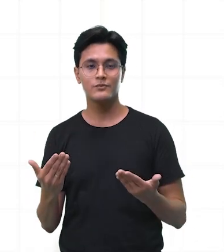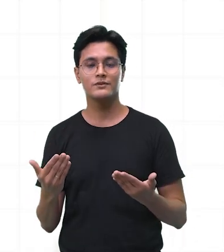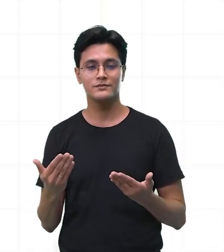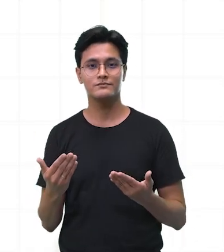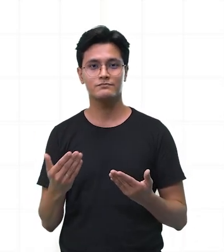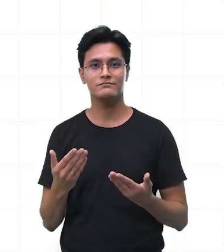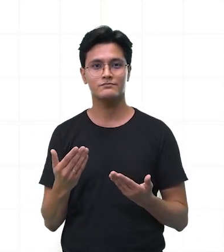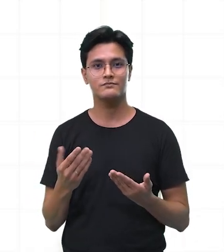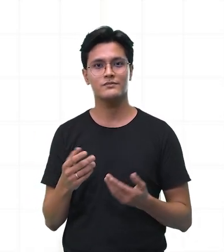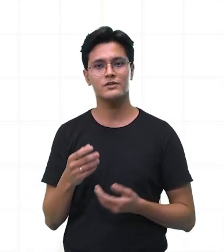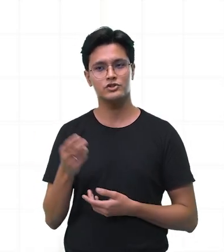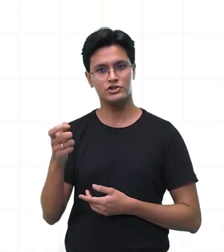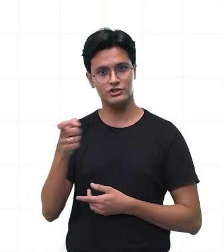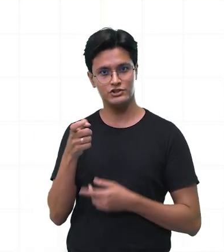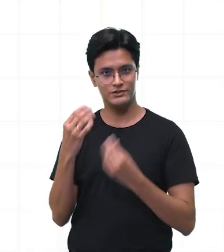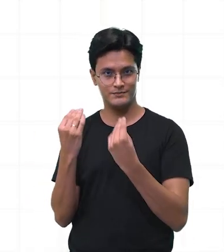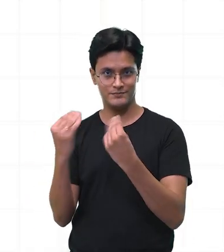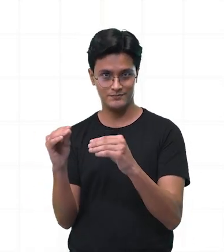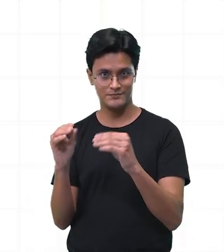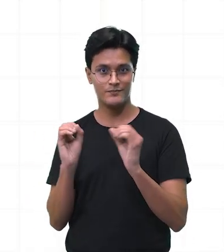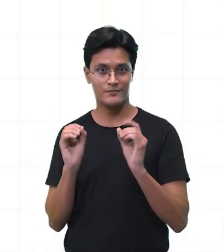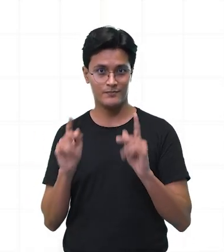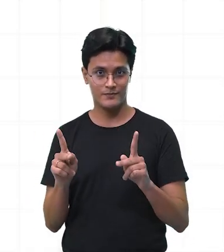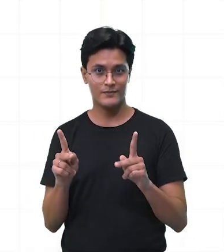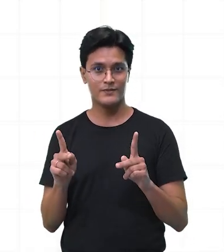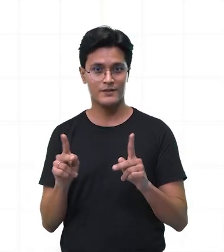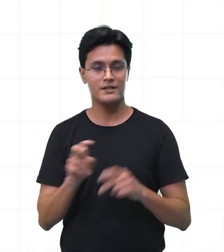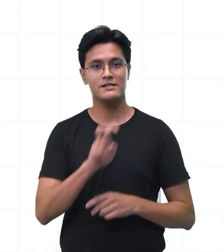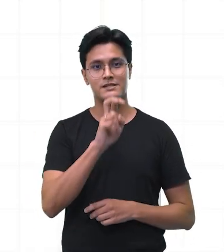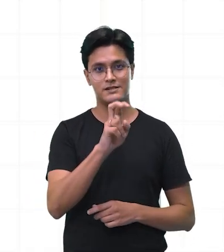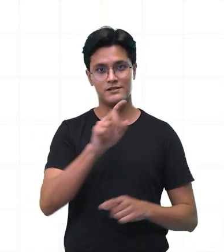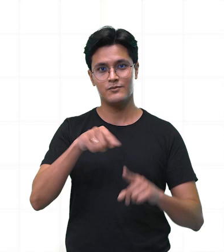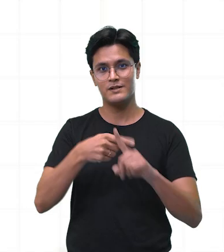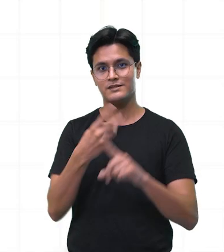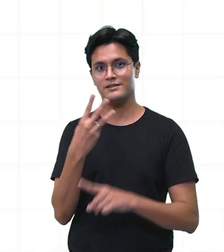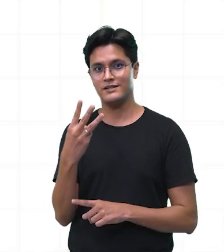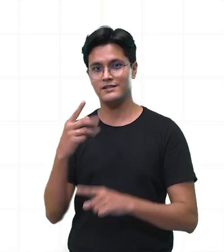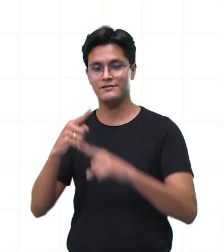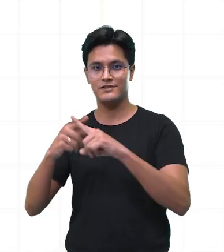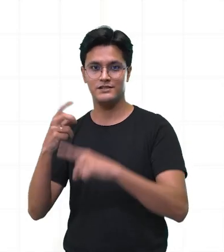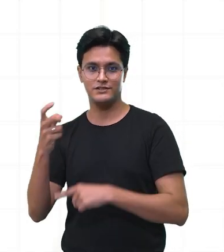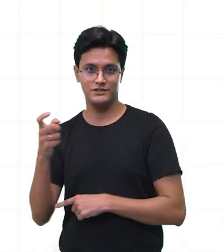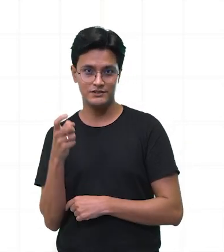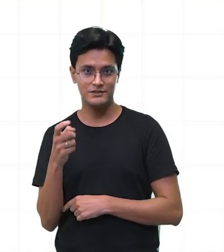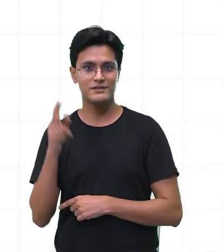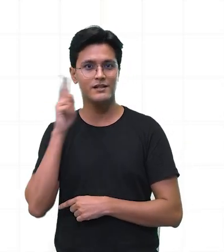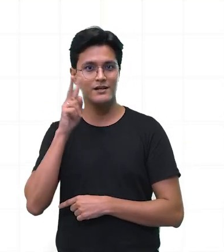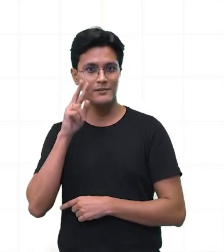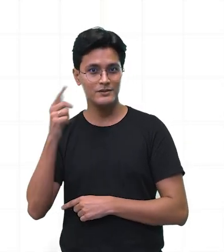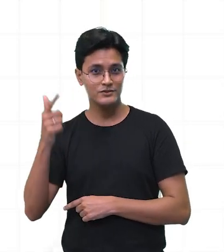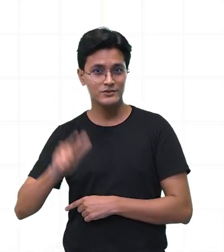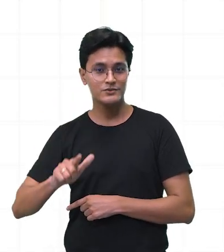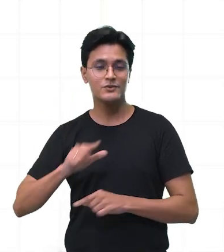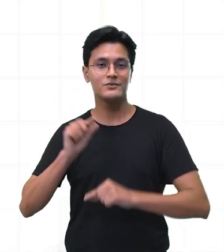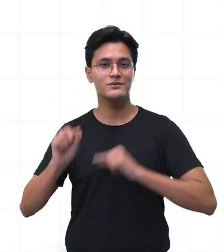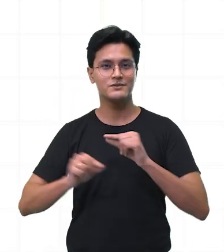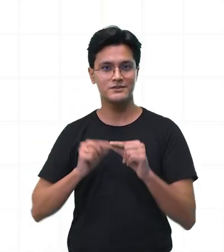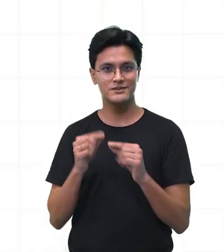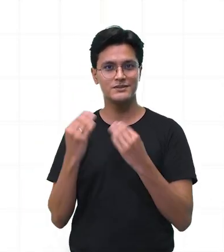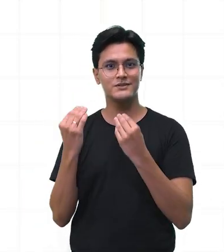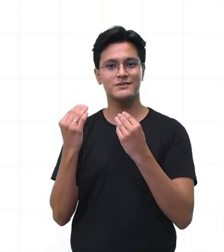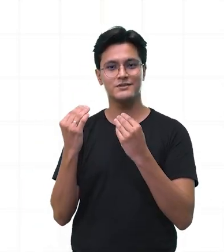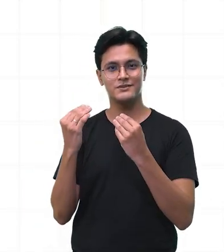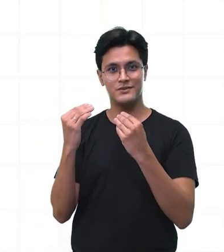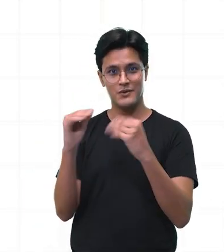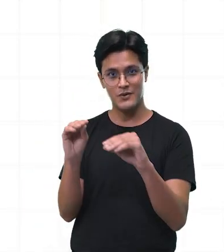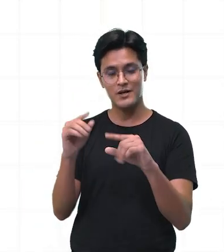de x. Então tá aí, ó, 5 mais 3 vezes x. Lembrando mais uma vez, eu coloquei o pontinho aí